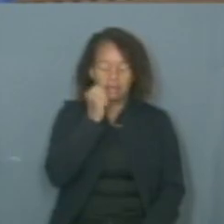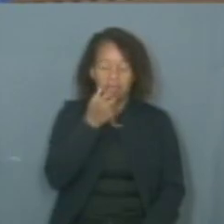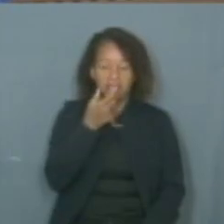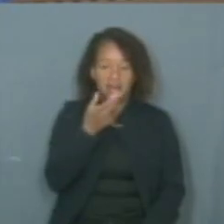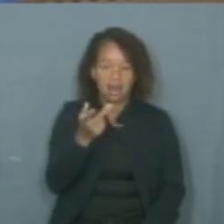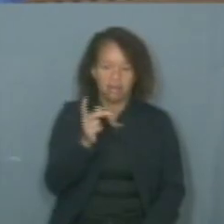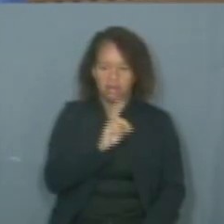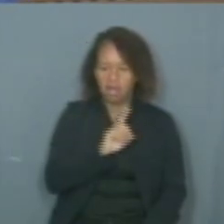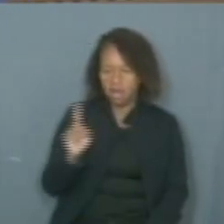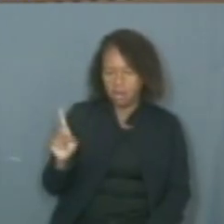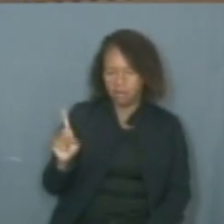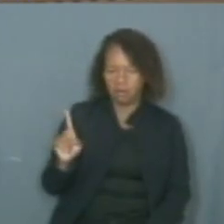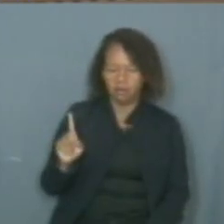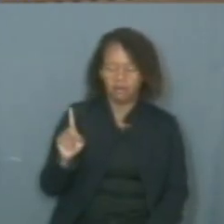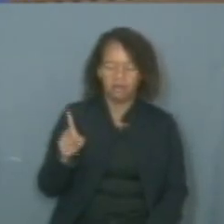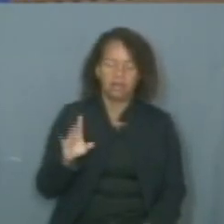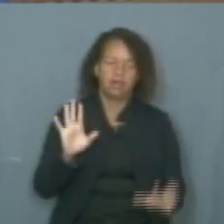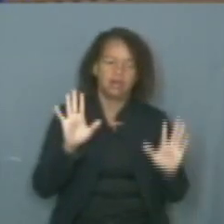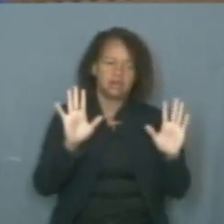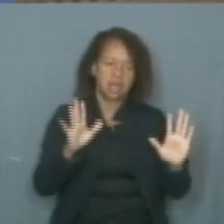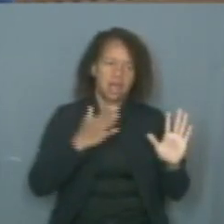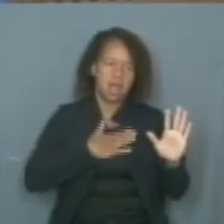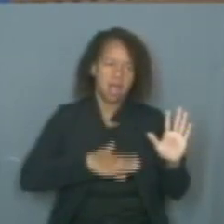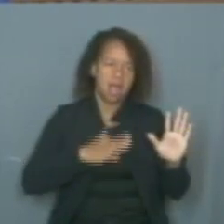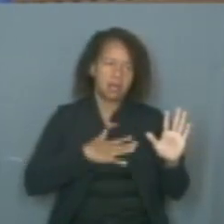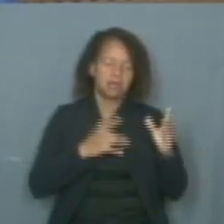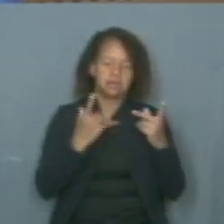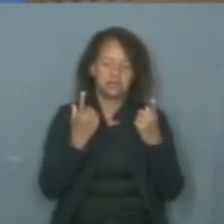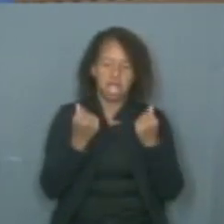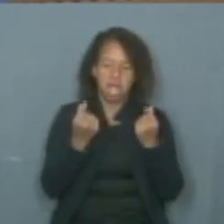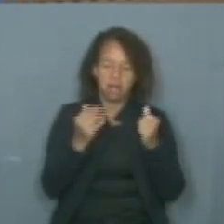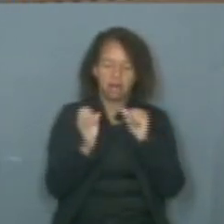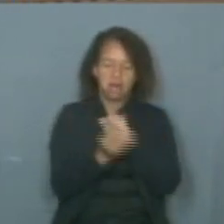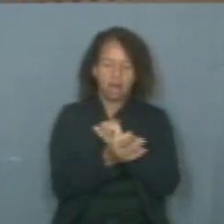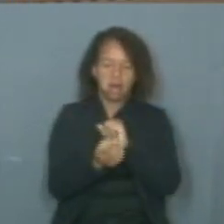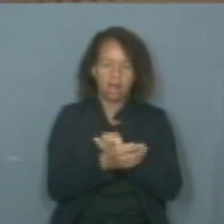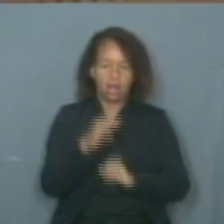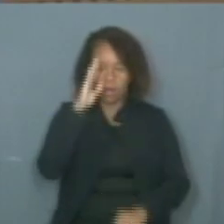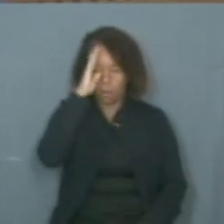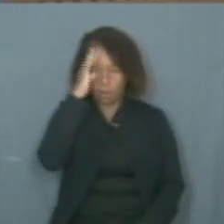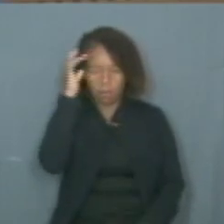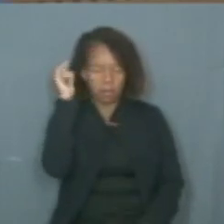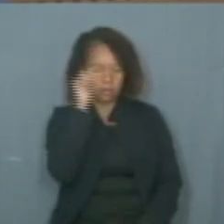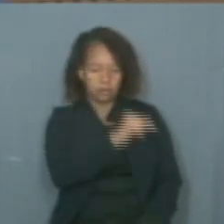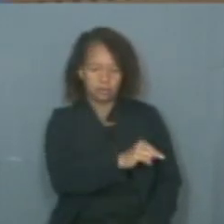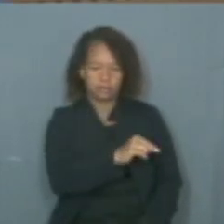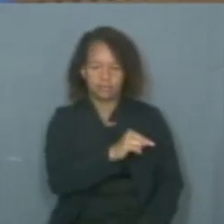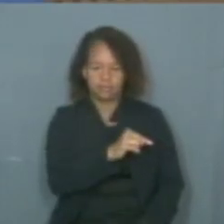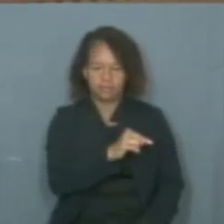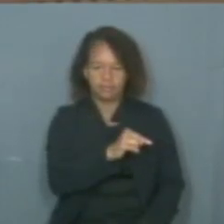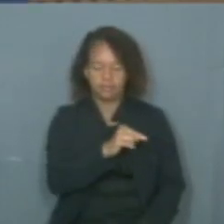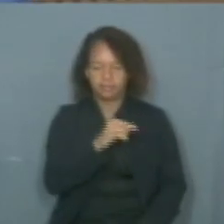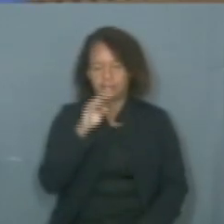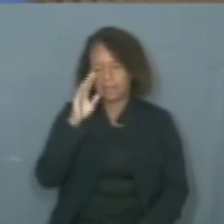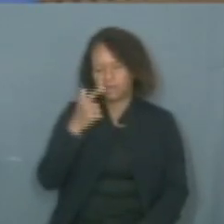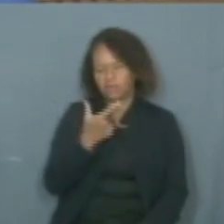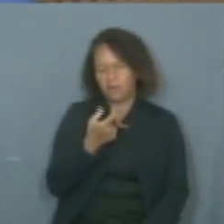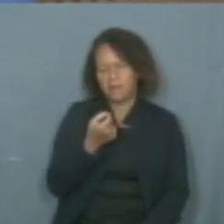falar, não, esse rombo que foi deflagrado no governo Lula é culpa do Bolsonaro. Foi lá